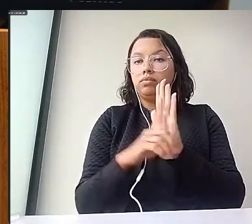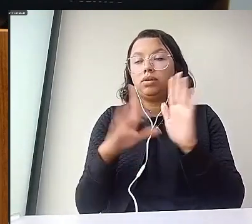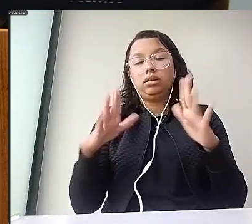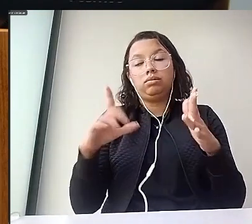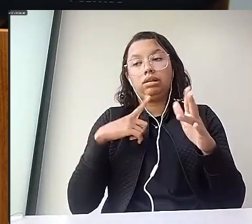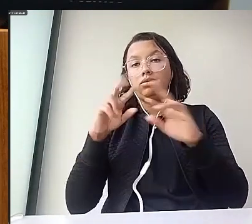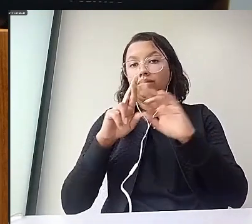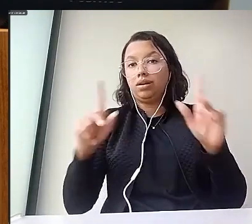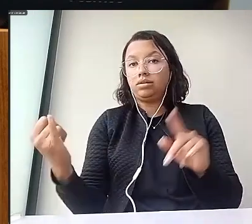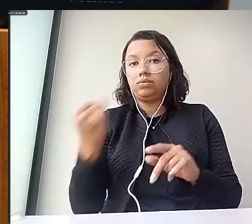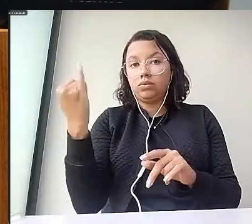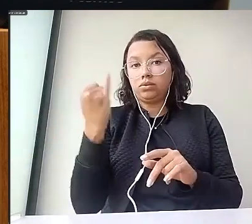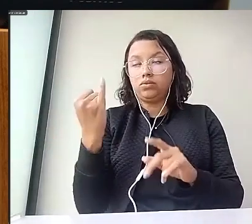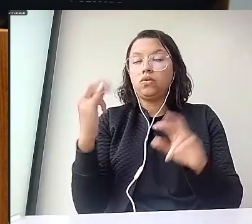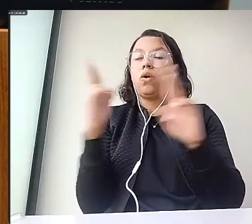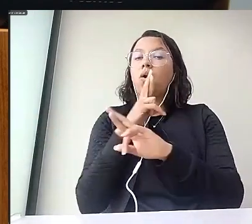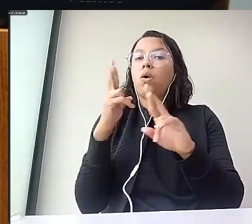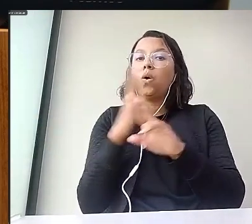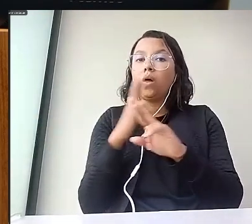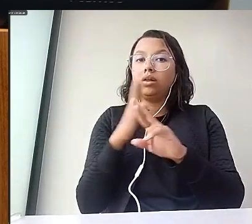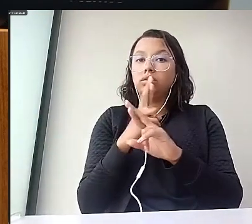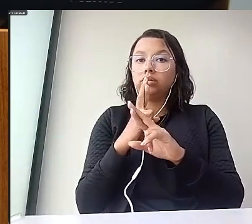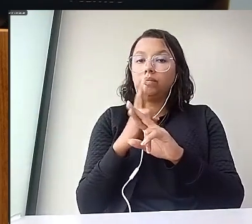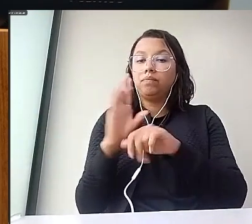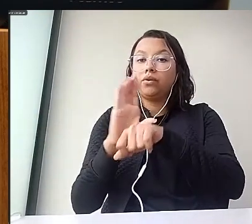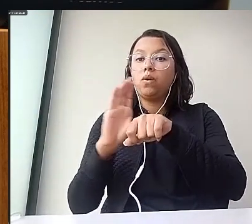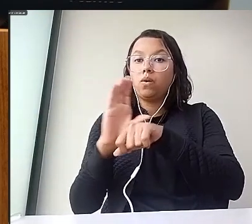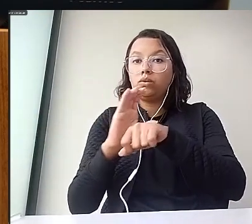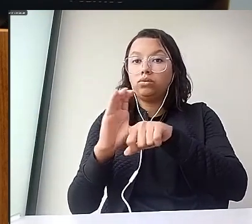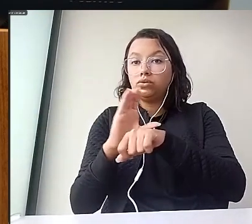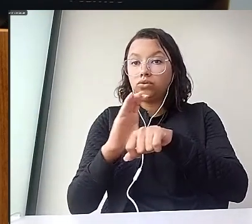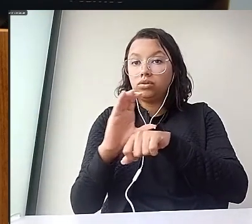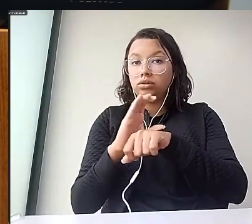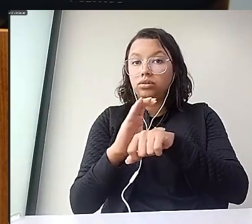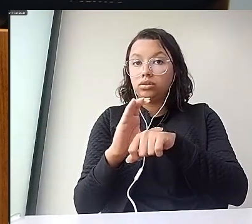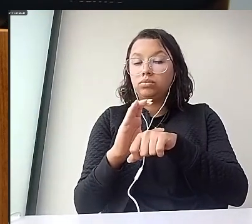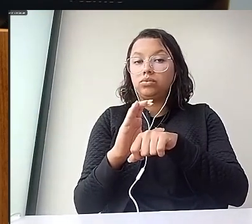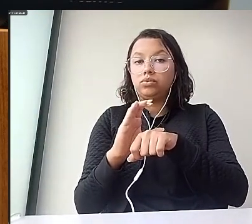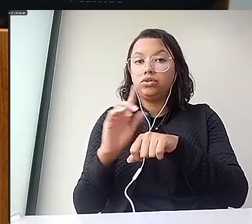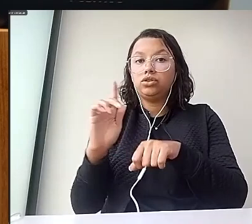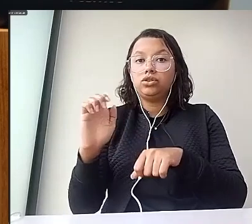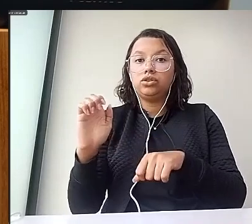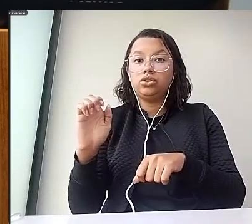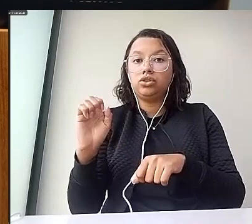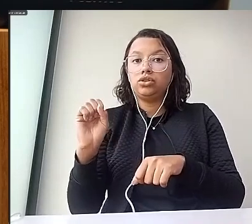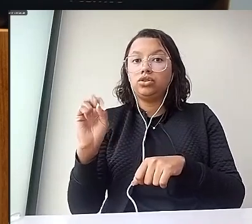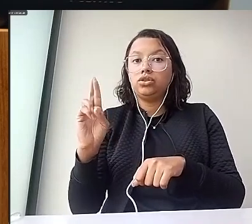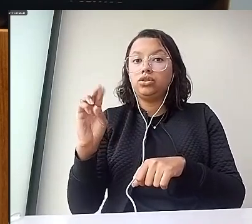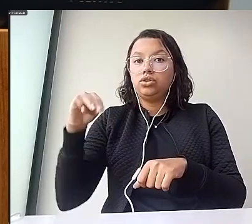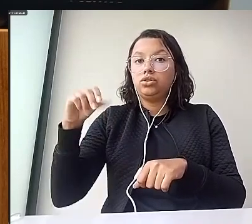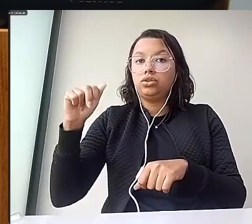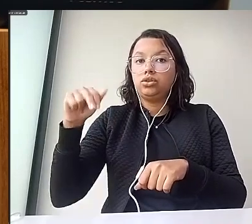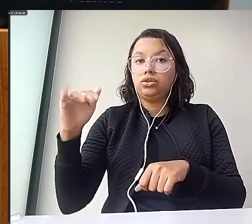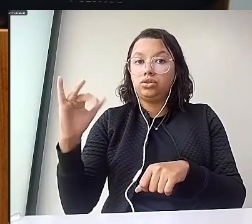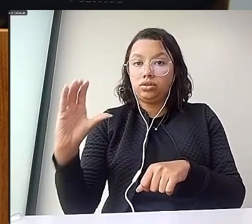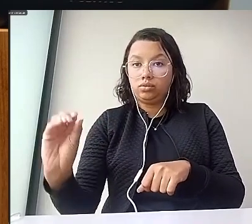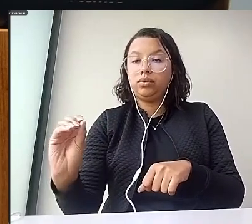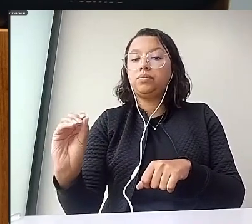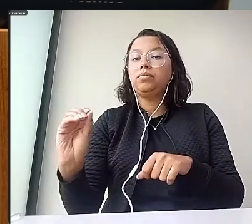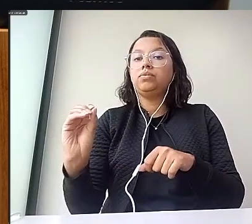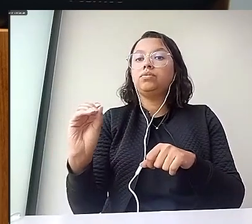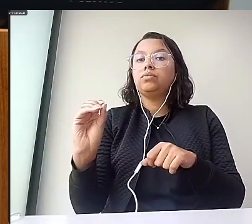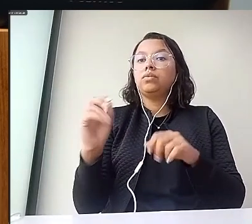Com relação ao constitucionalismo dos direitos humanos, nesse ponto, Brasil e França se